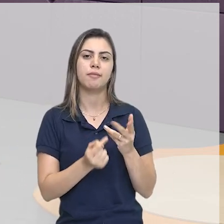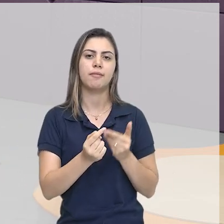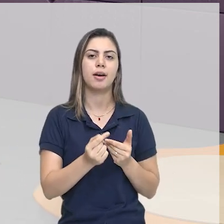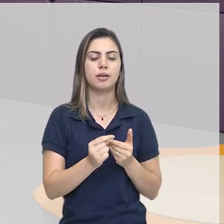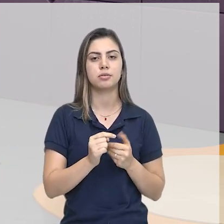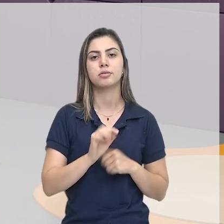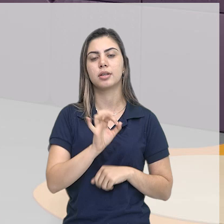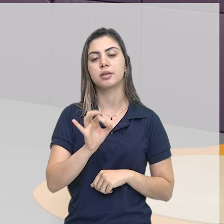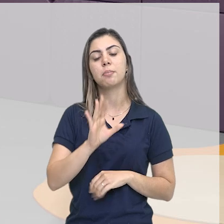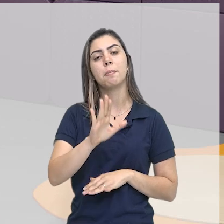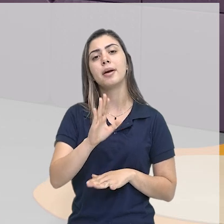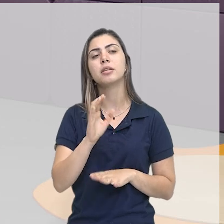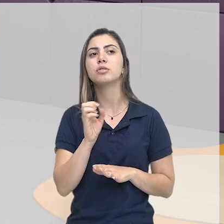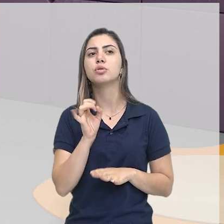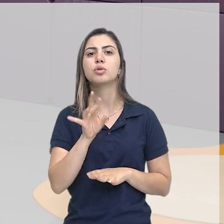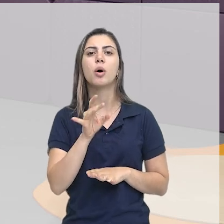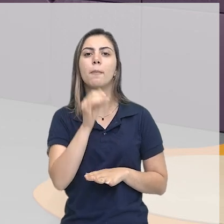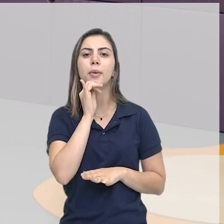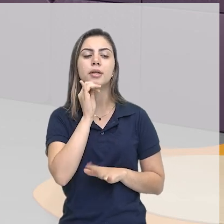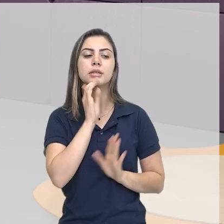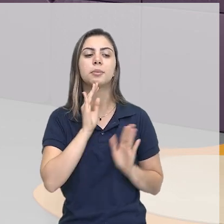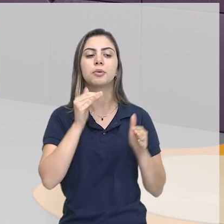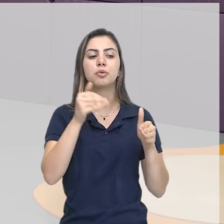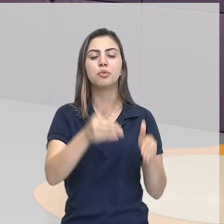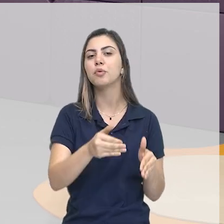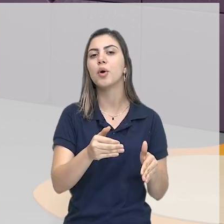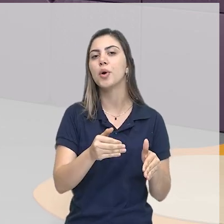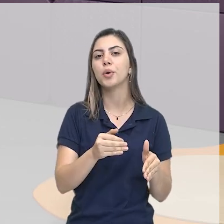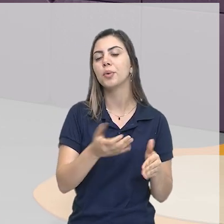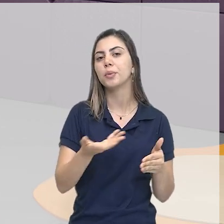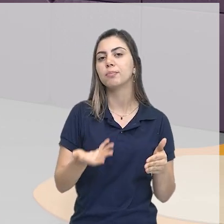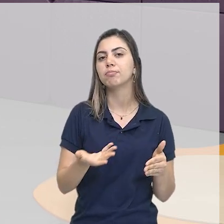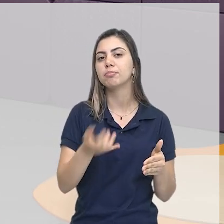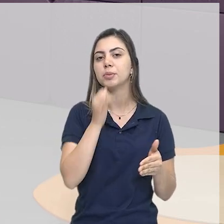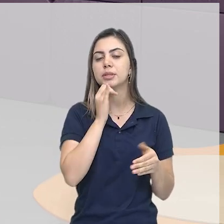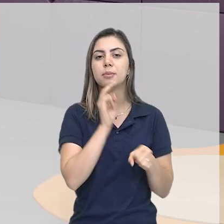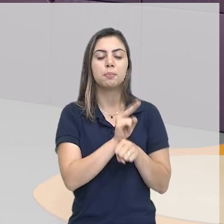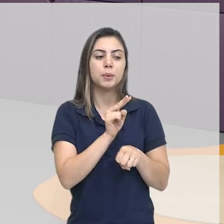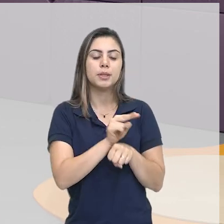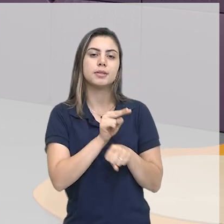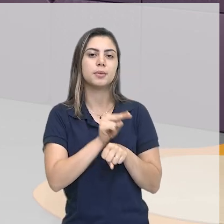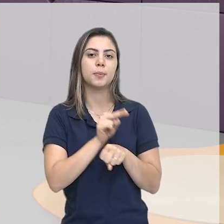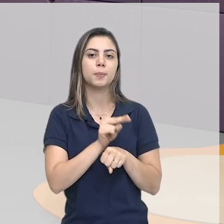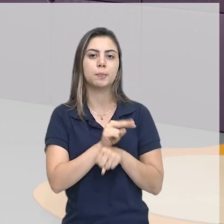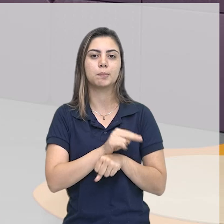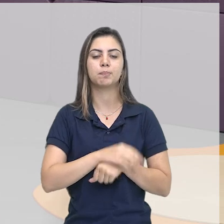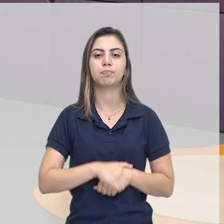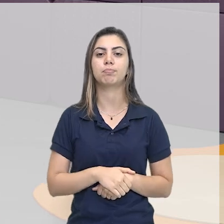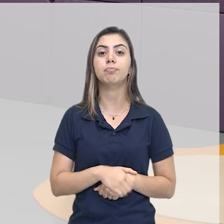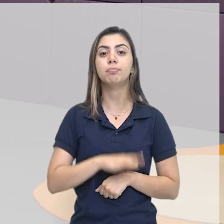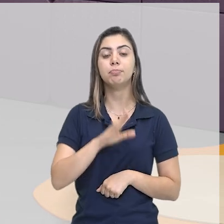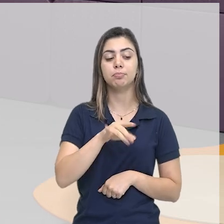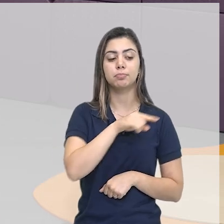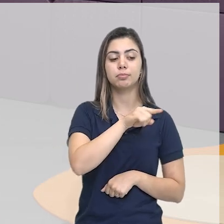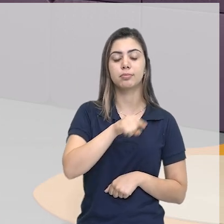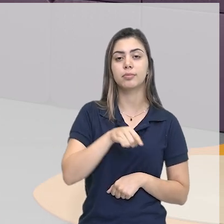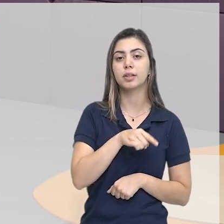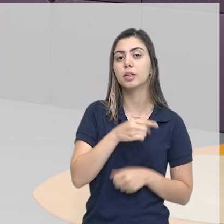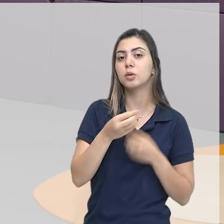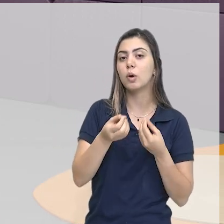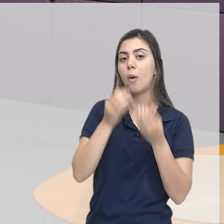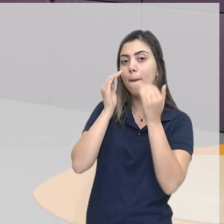mais conectada na situação de proteção. enquanto os servos,